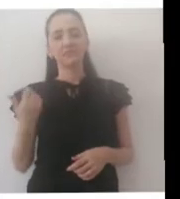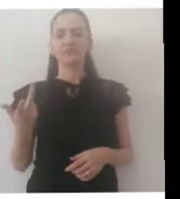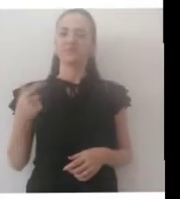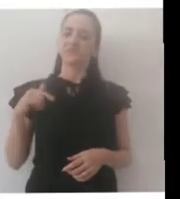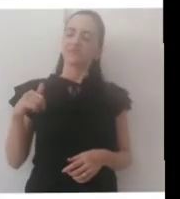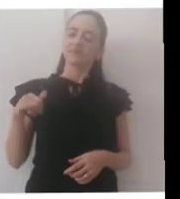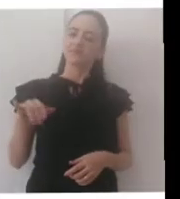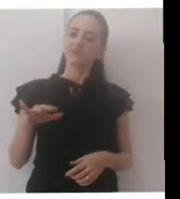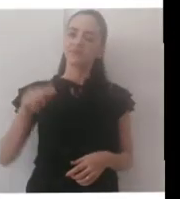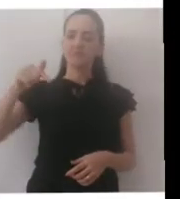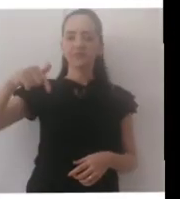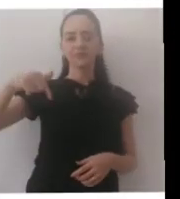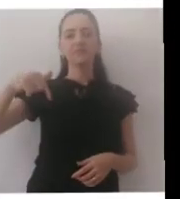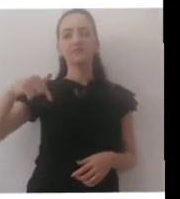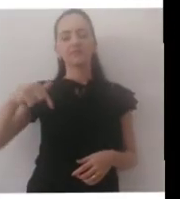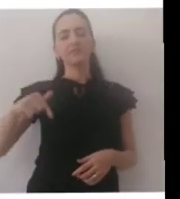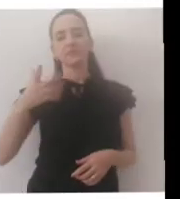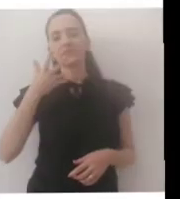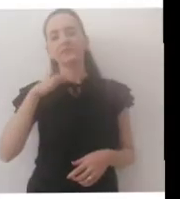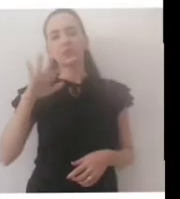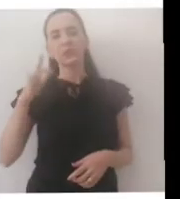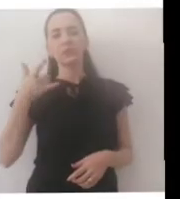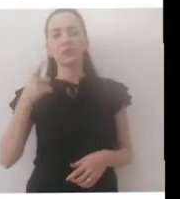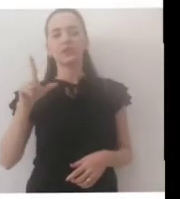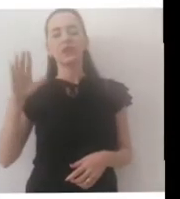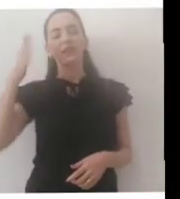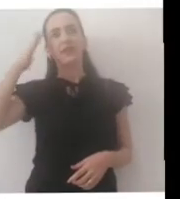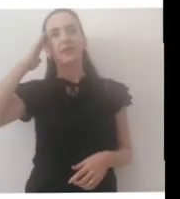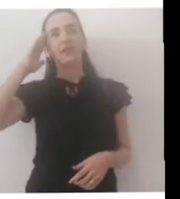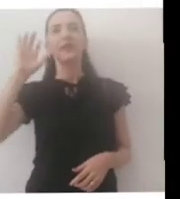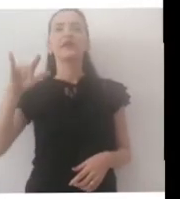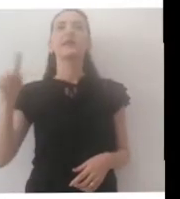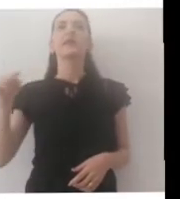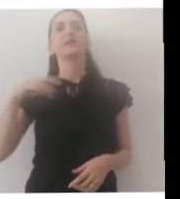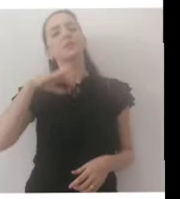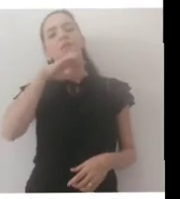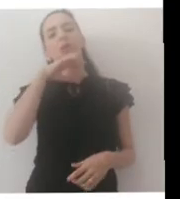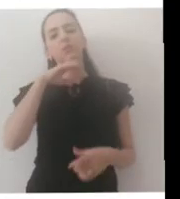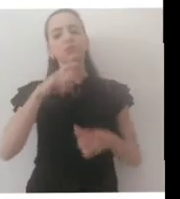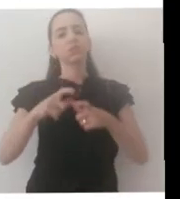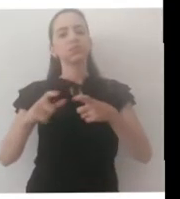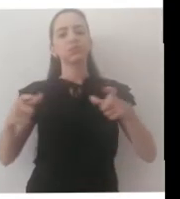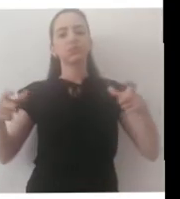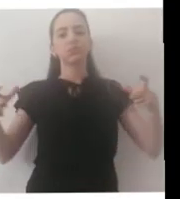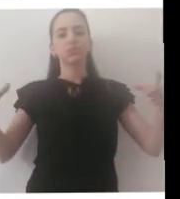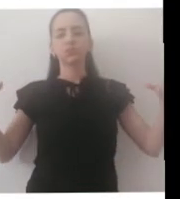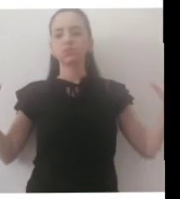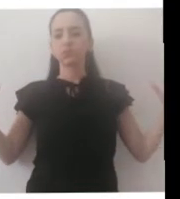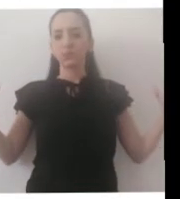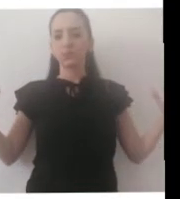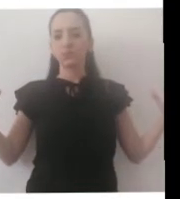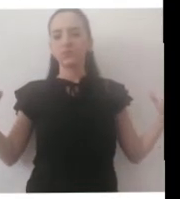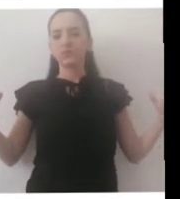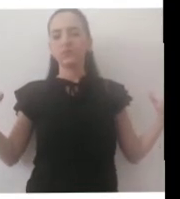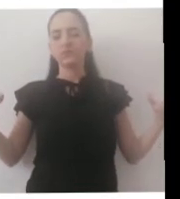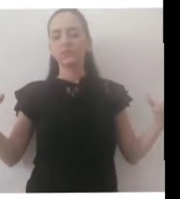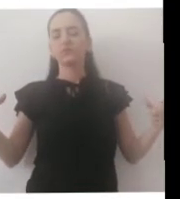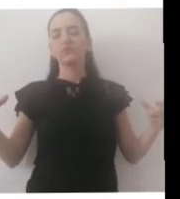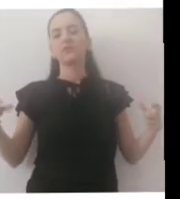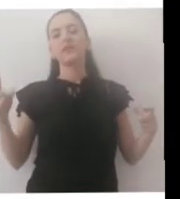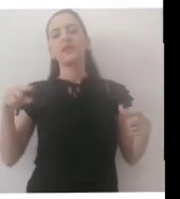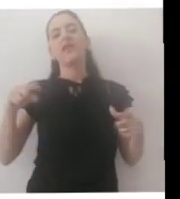de animais as vacas estão inclusas. Enfim, é só pra gente instigar aqui, mas depois vocês vão buscando